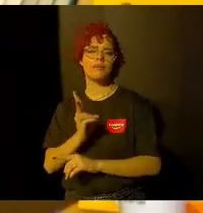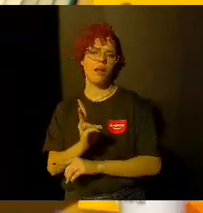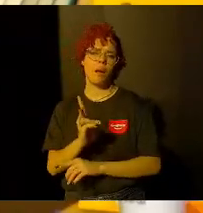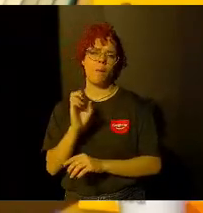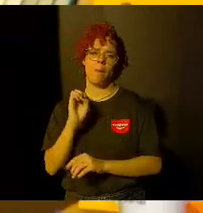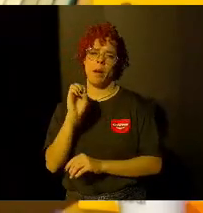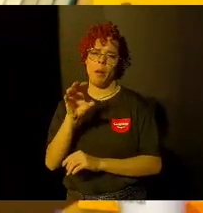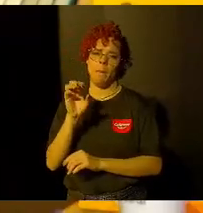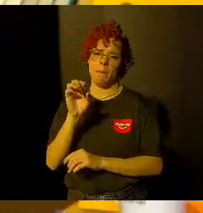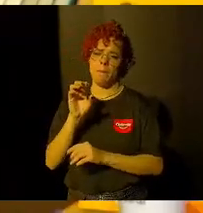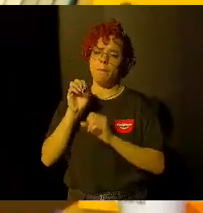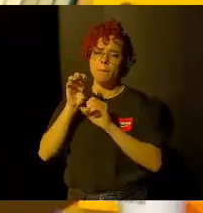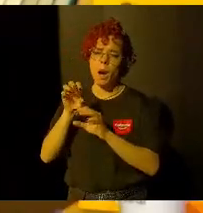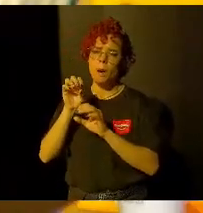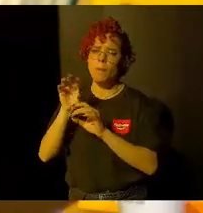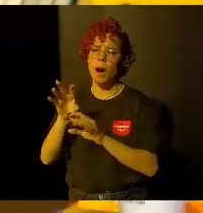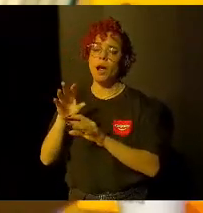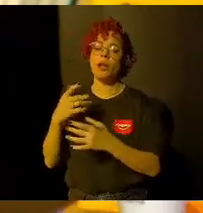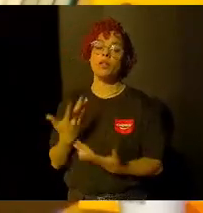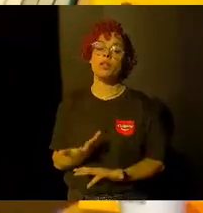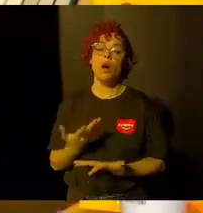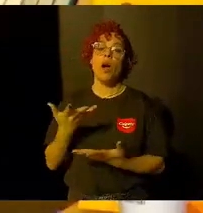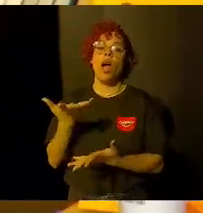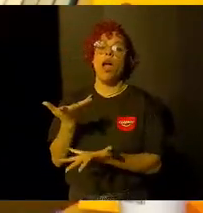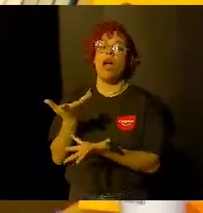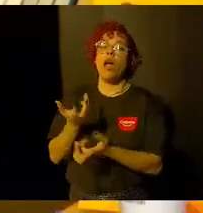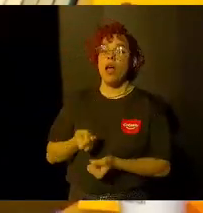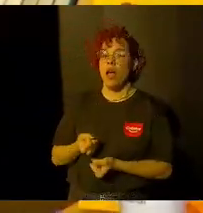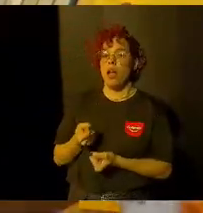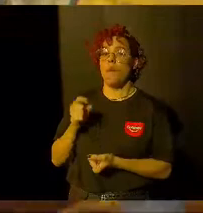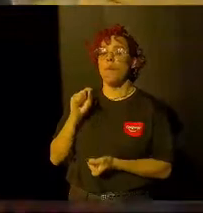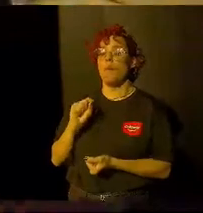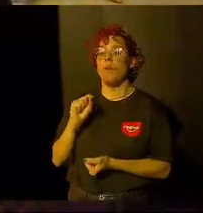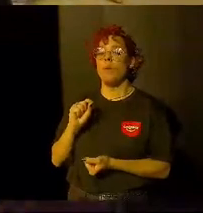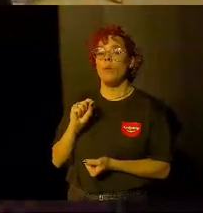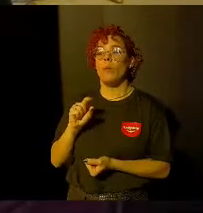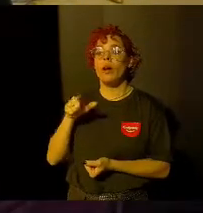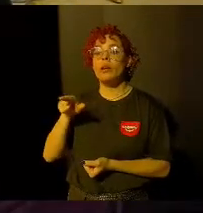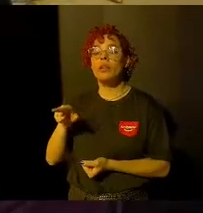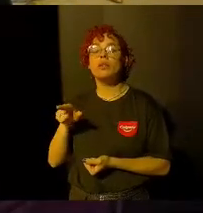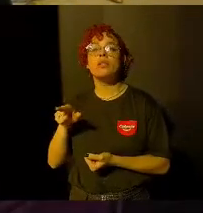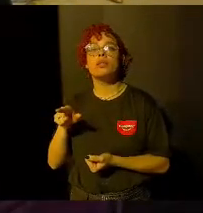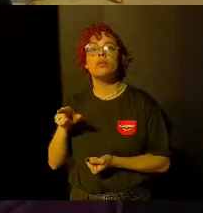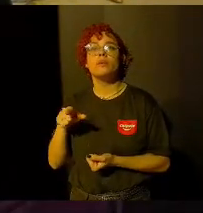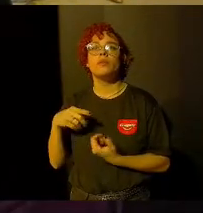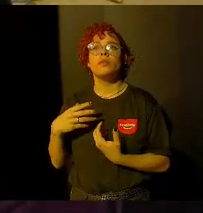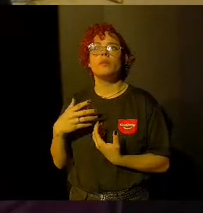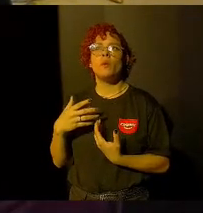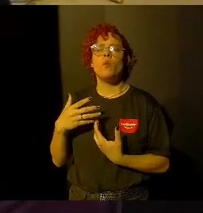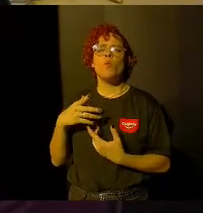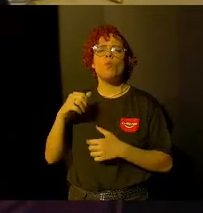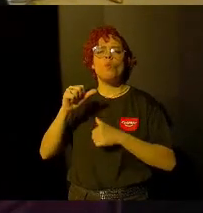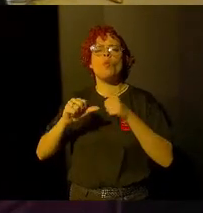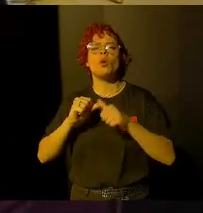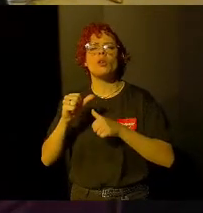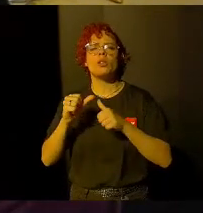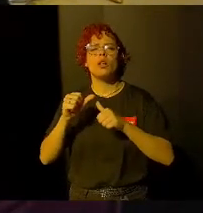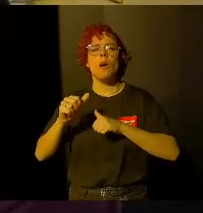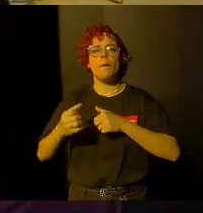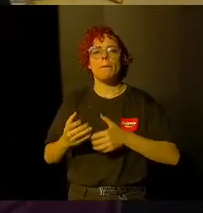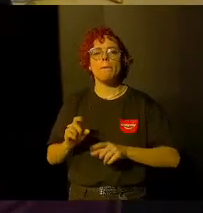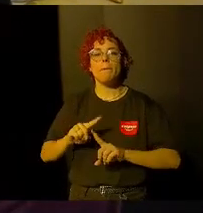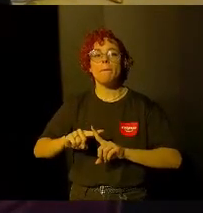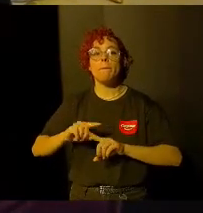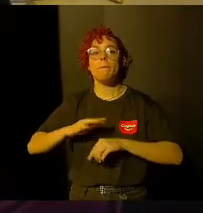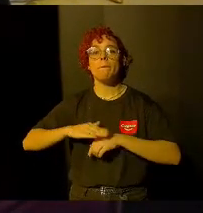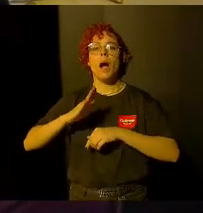isso é receber esse estandarte rubro da poesia torná-lo ainda mais poesia e ainda